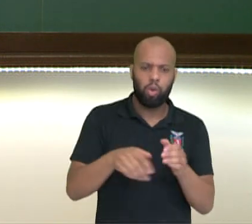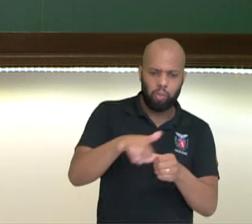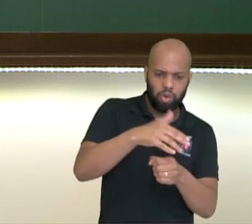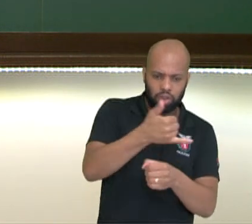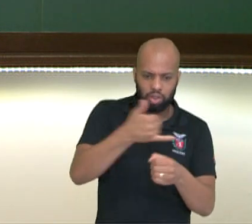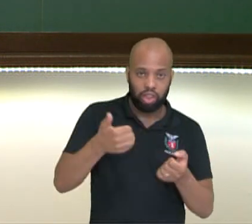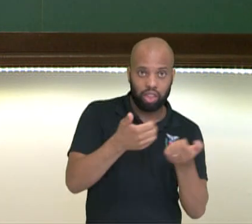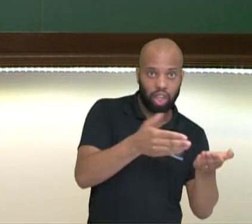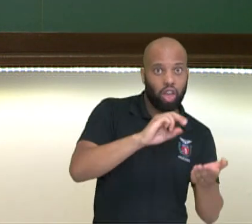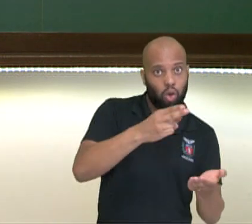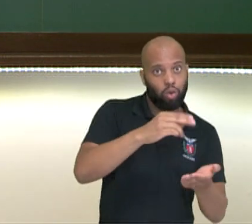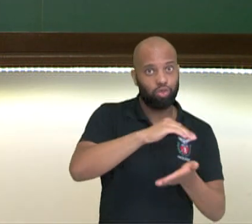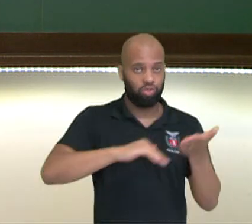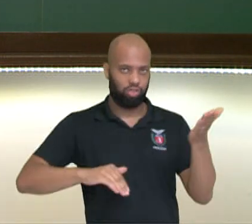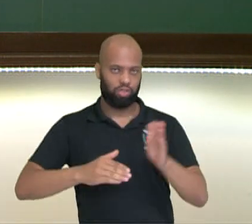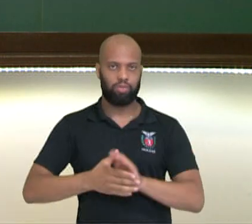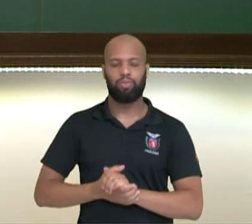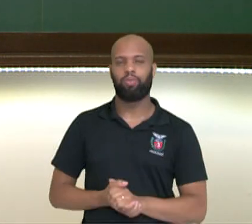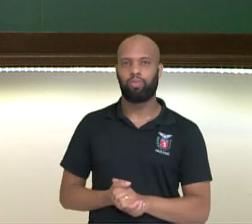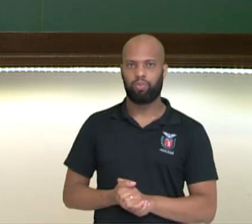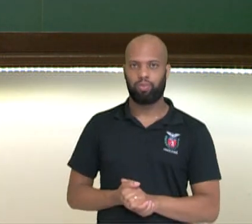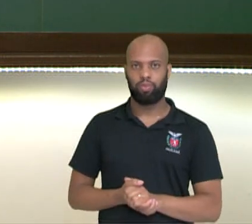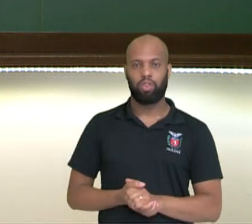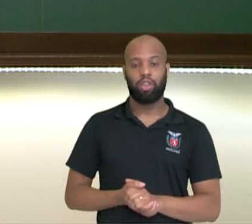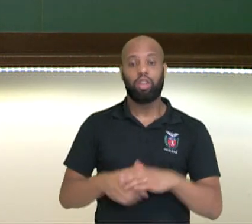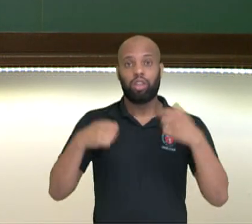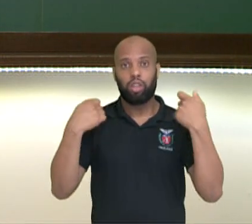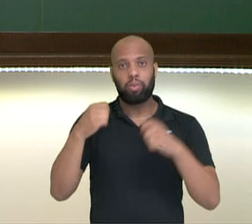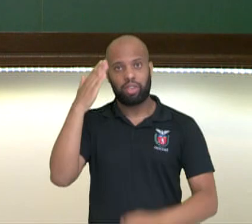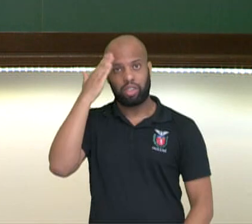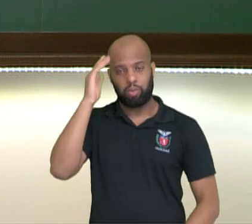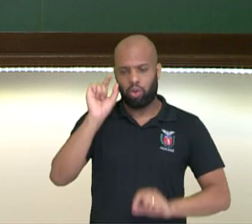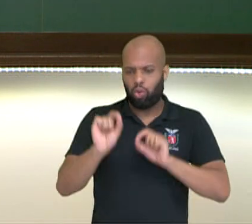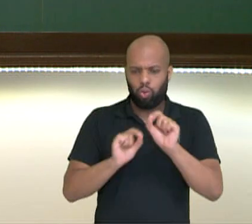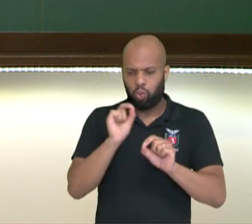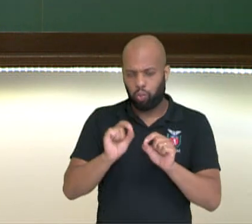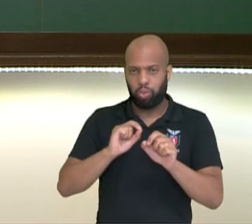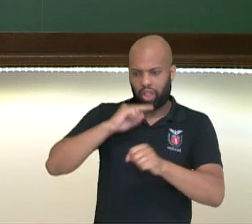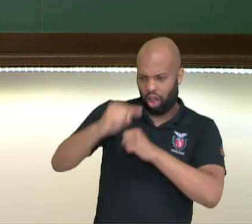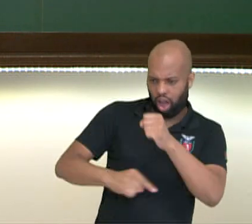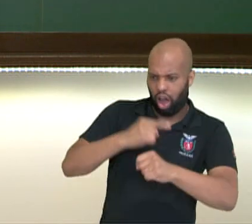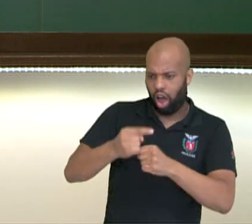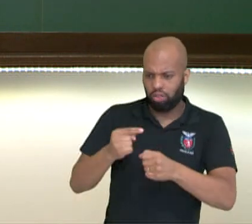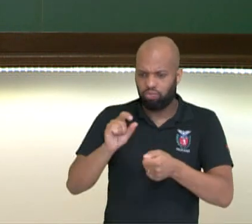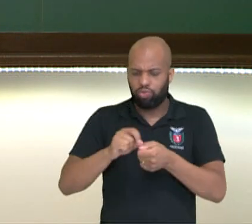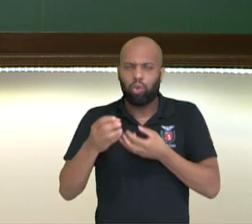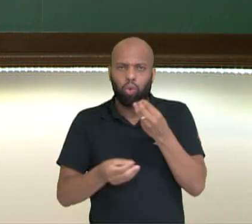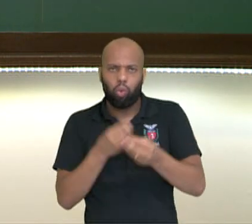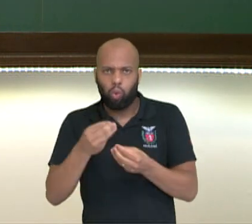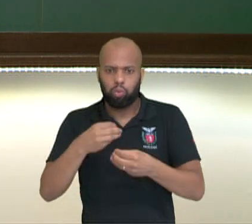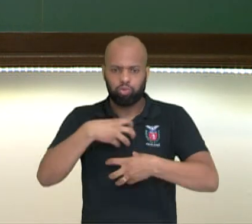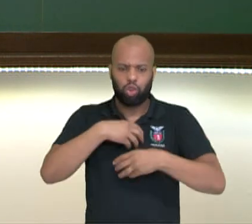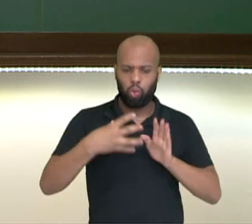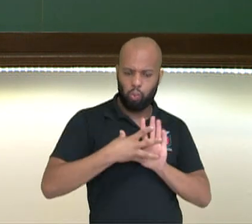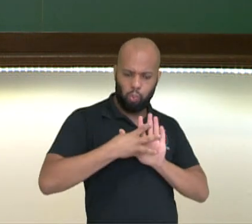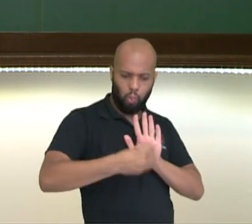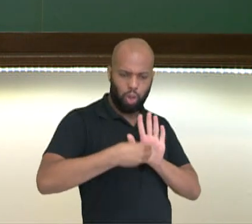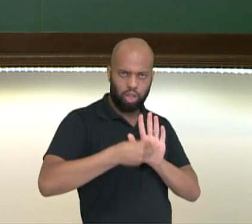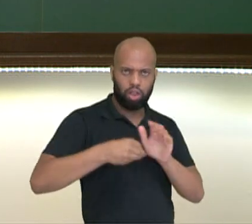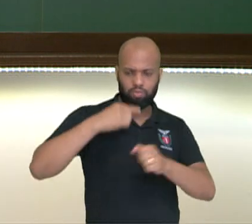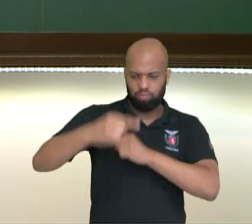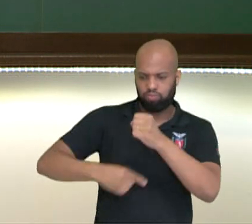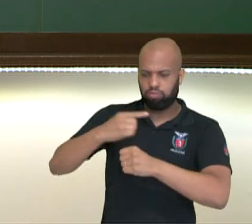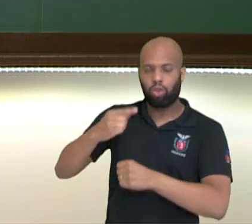lá? Bom, a gente tem que saber como que o átomo é formado, um modelo atômico para a gente poder trabalhar com o processo